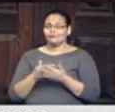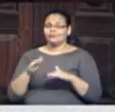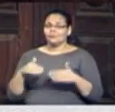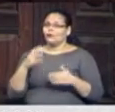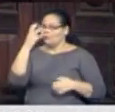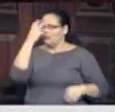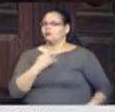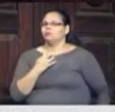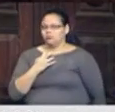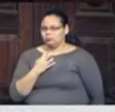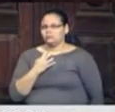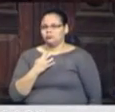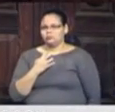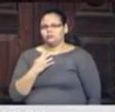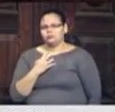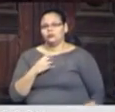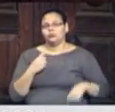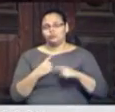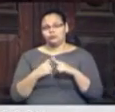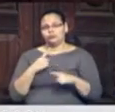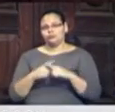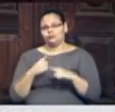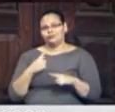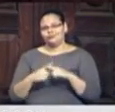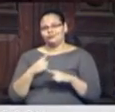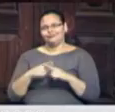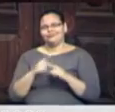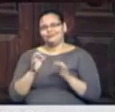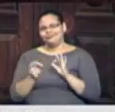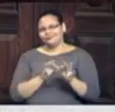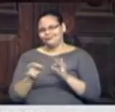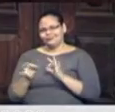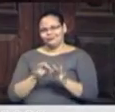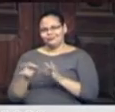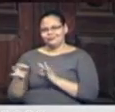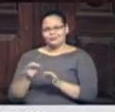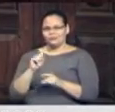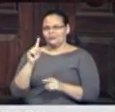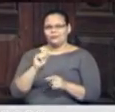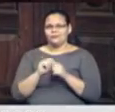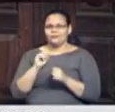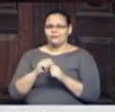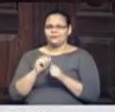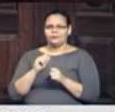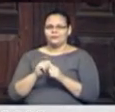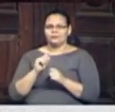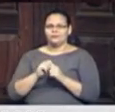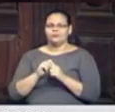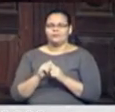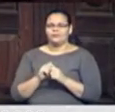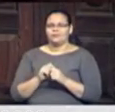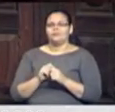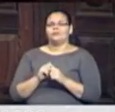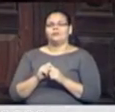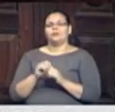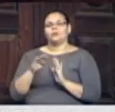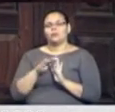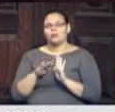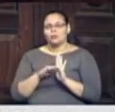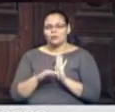é grave, porque o planejamento você não faz única e exclusivamente